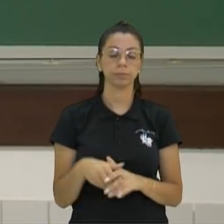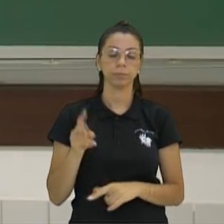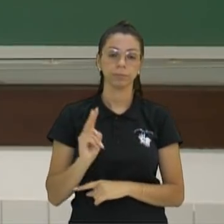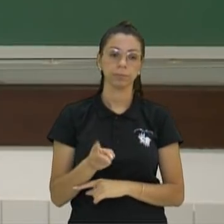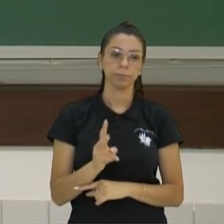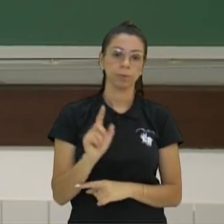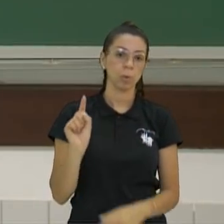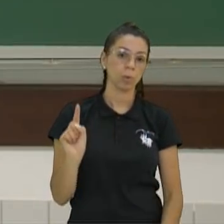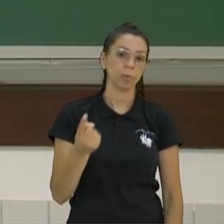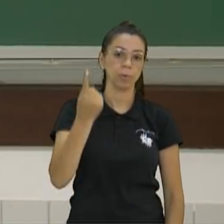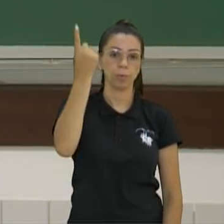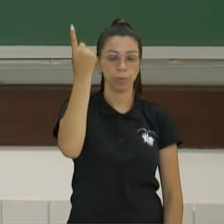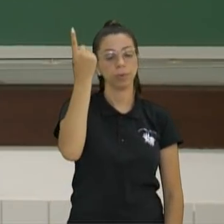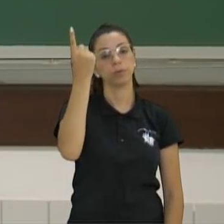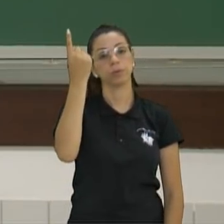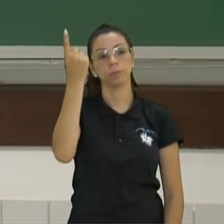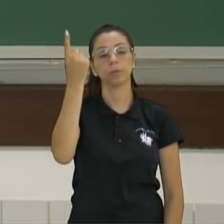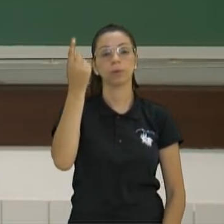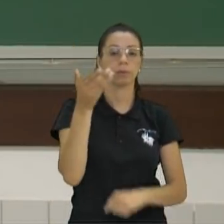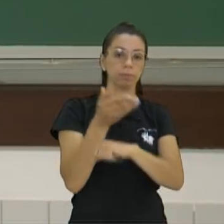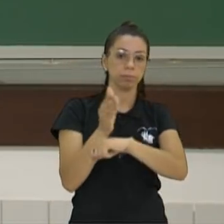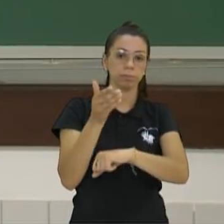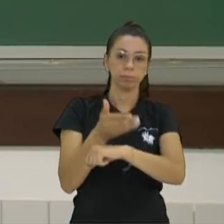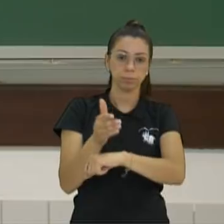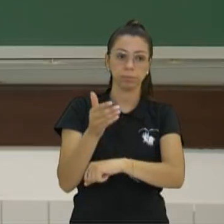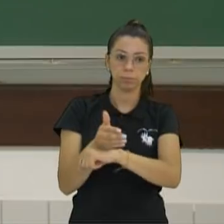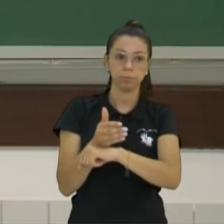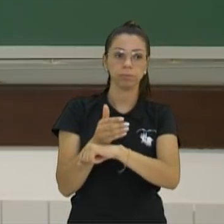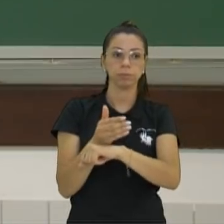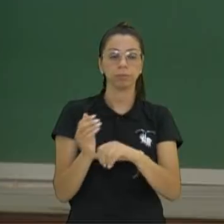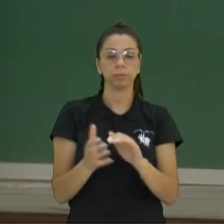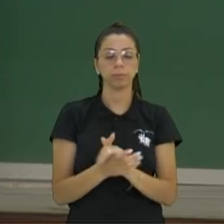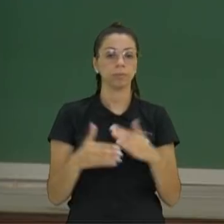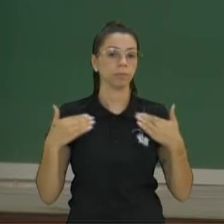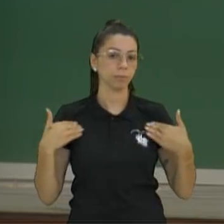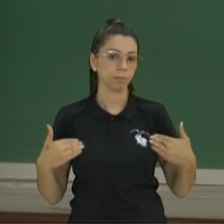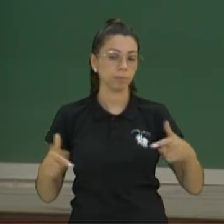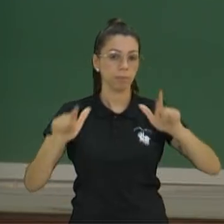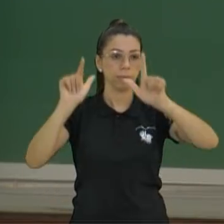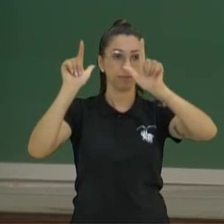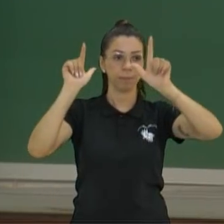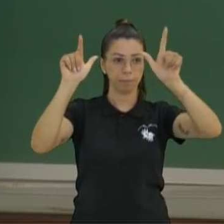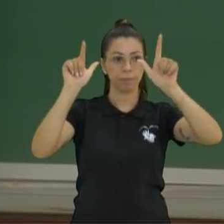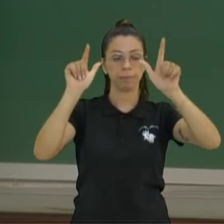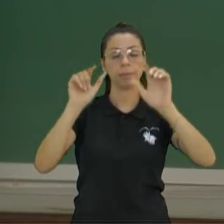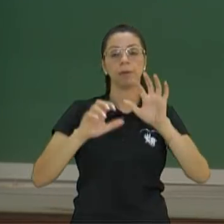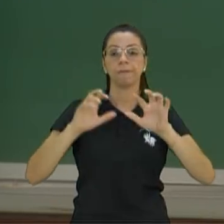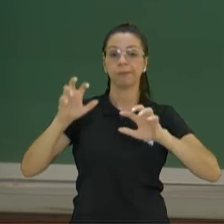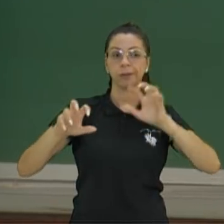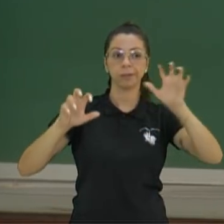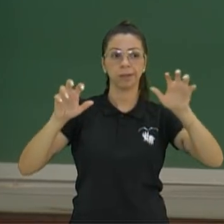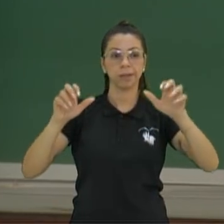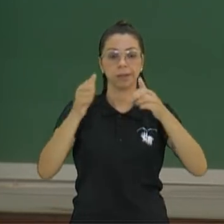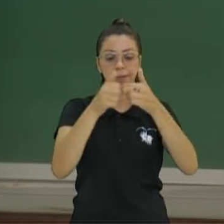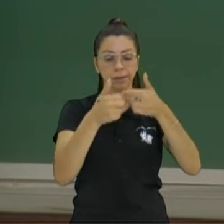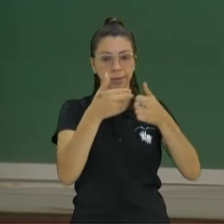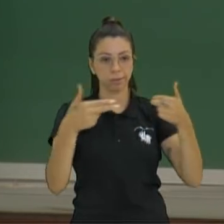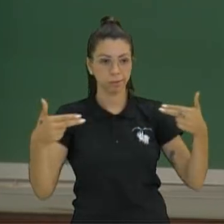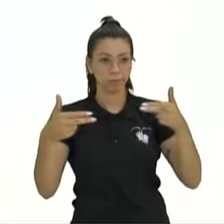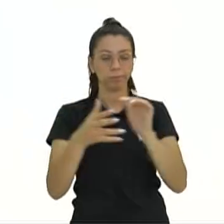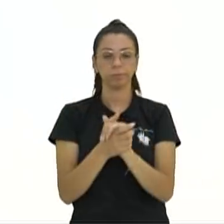Continuando, a última atividade que nós vimos, né, das práticas corporais de aventura foi a escalada esportiva. A